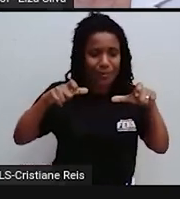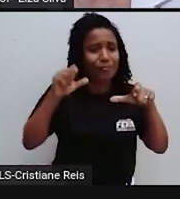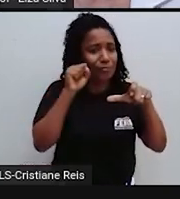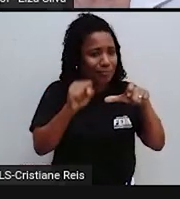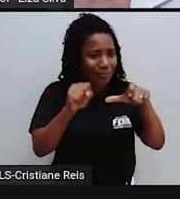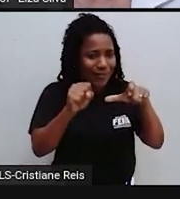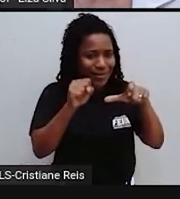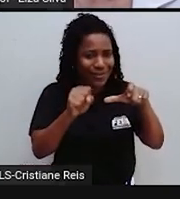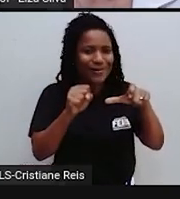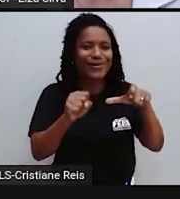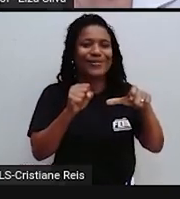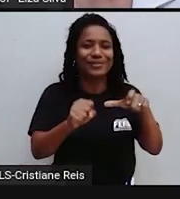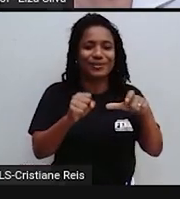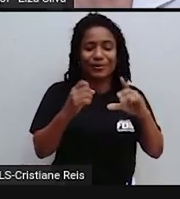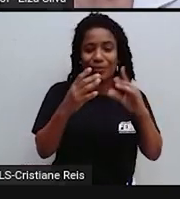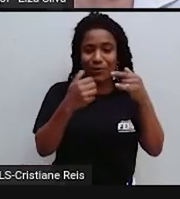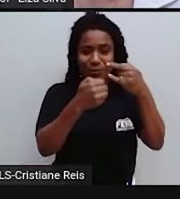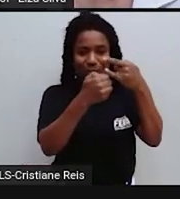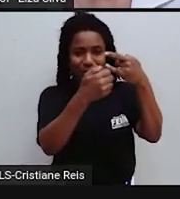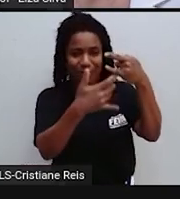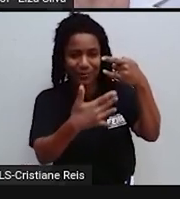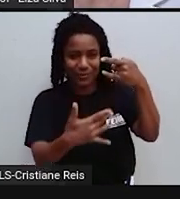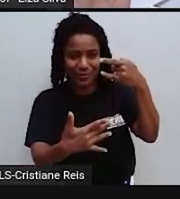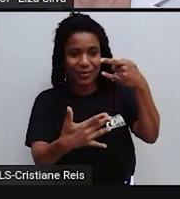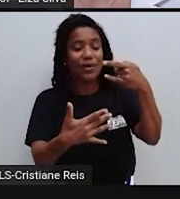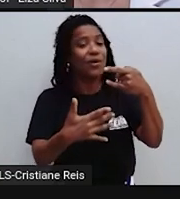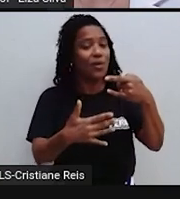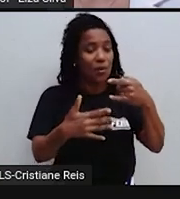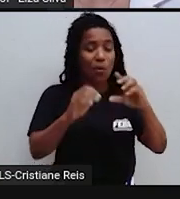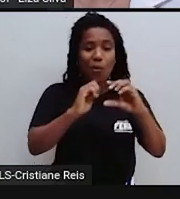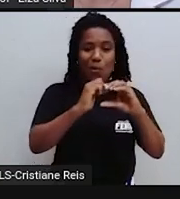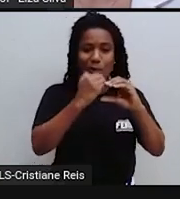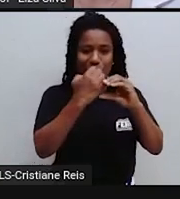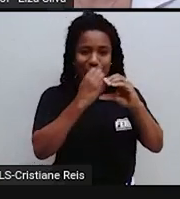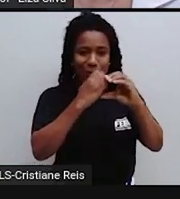pode enviar um comentário para o nosso e-mail